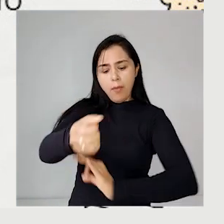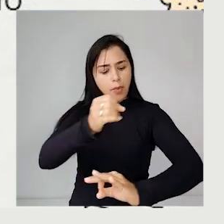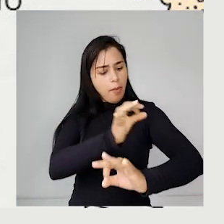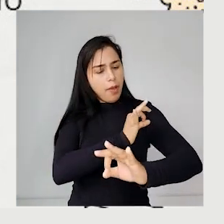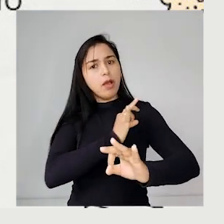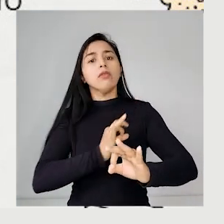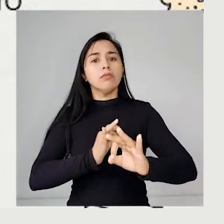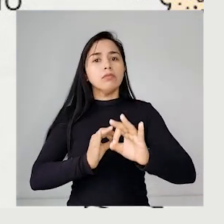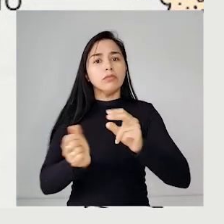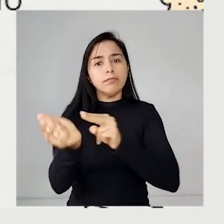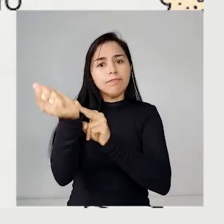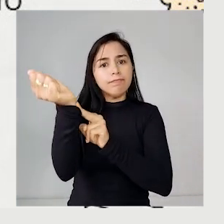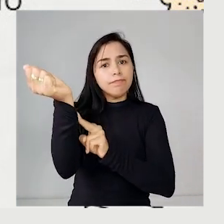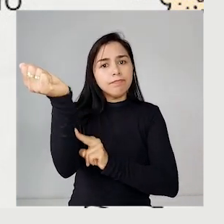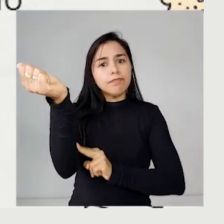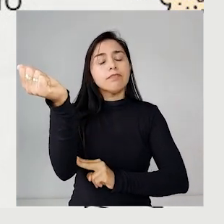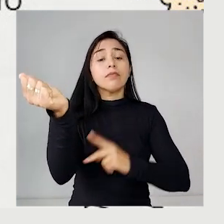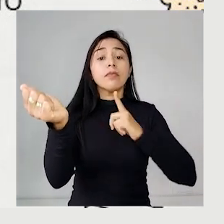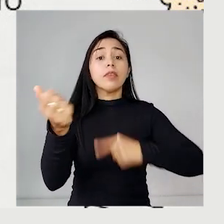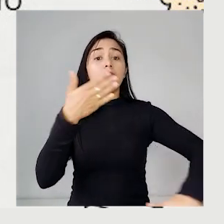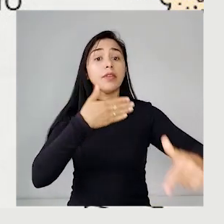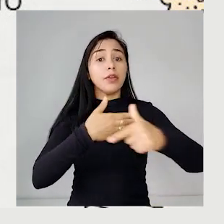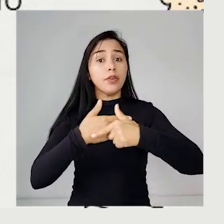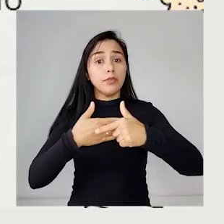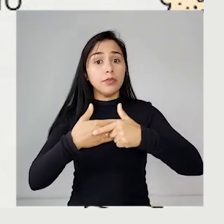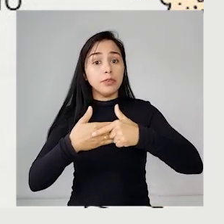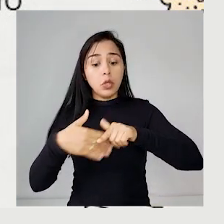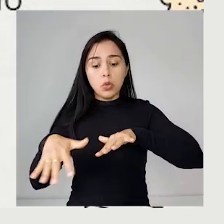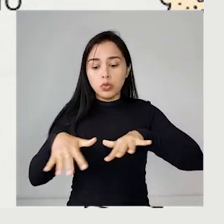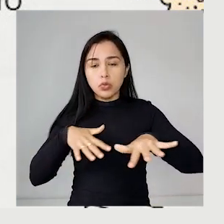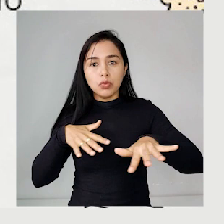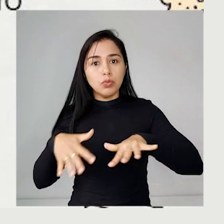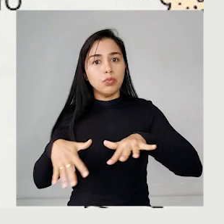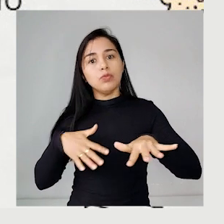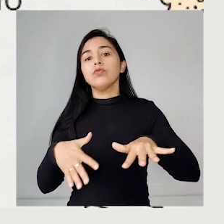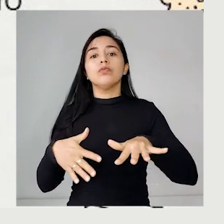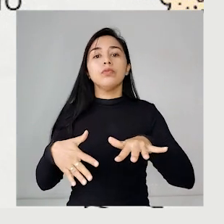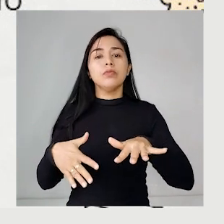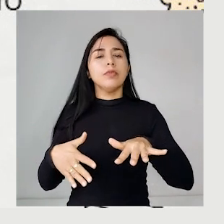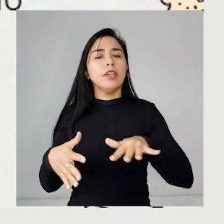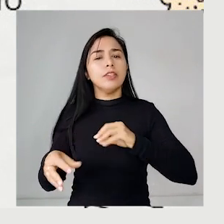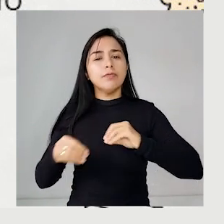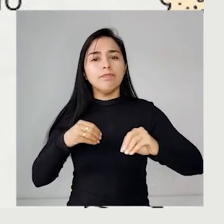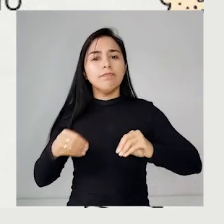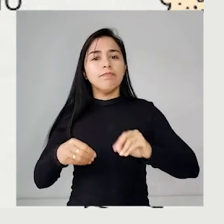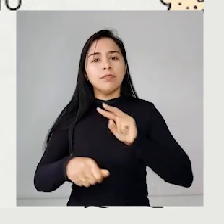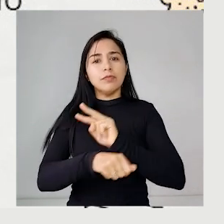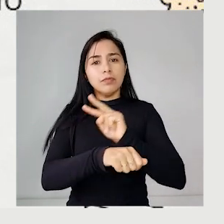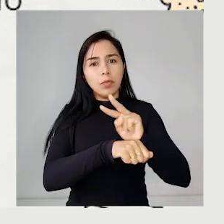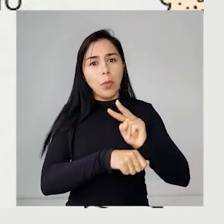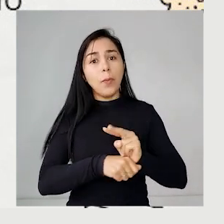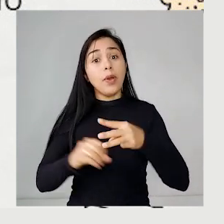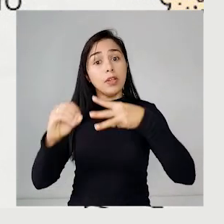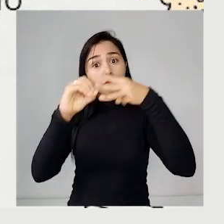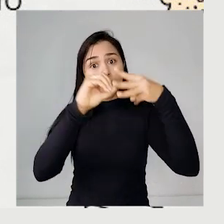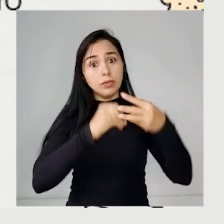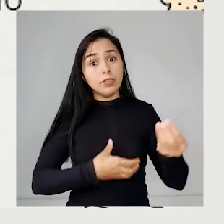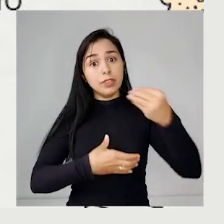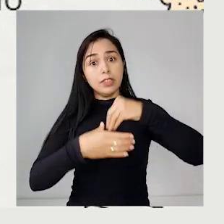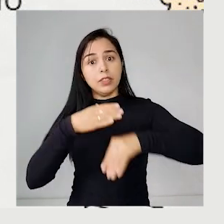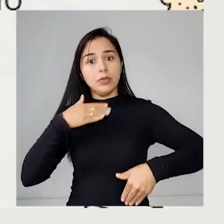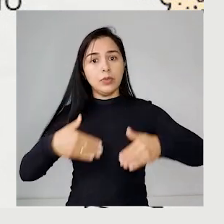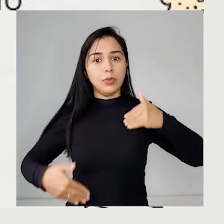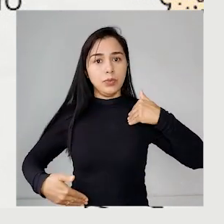sanguíneo, onde vão desempenhar as funções de transportes de substâncias, de defesa, como os anticorpos fazem,